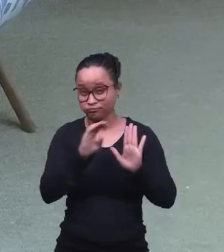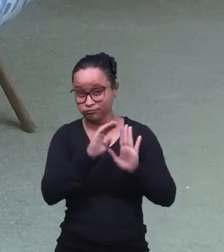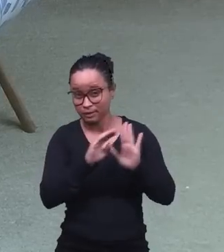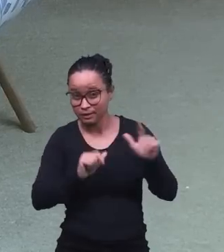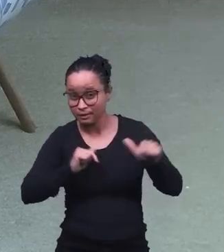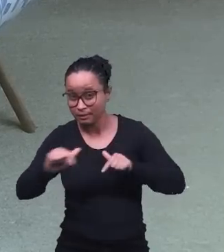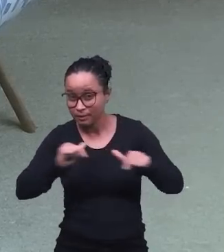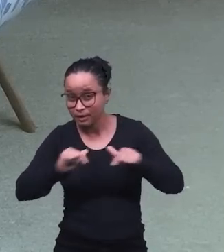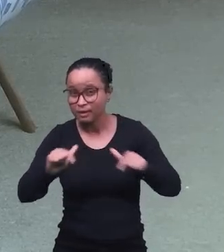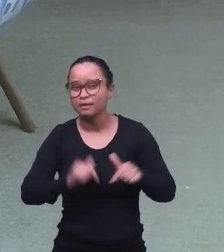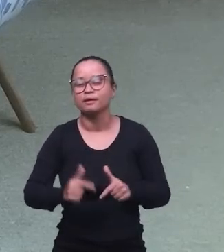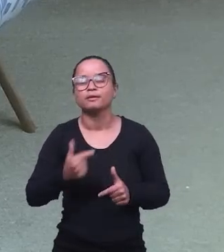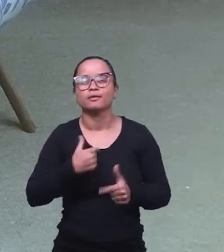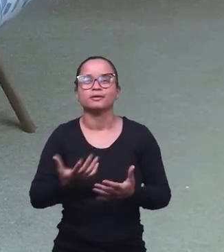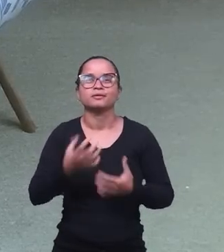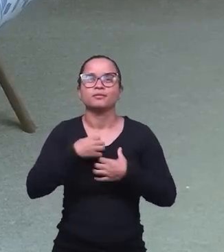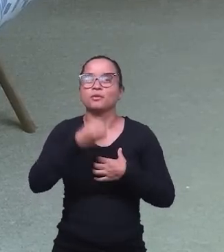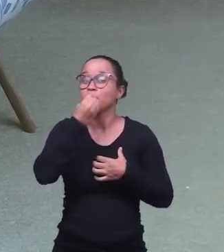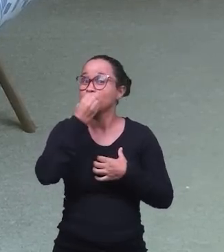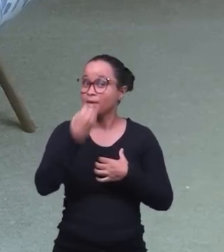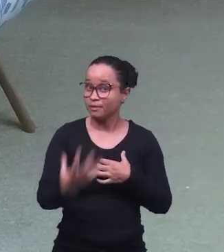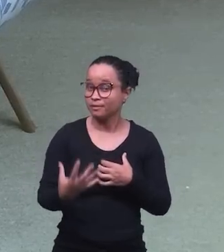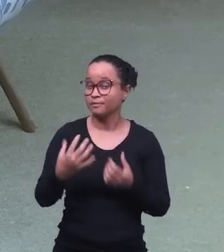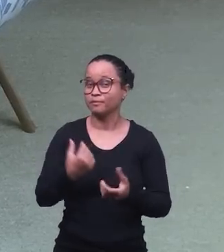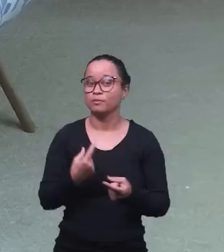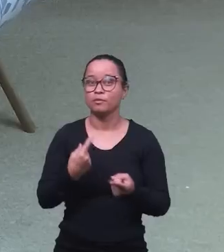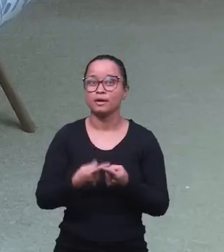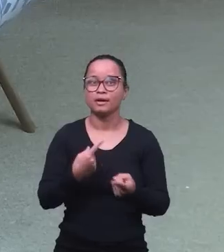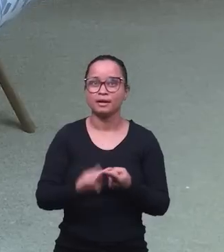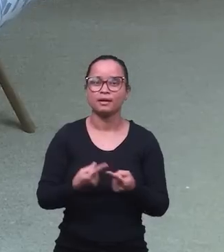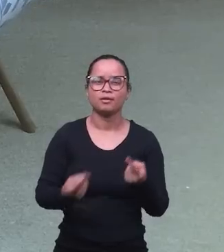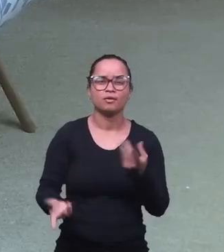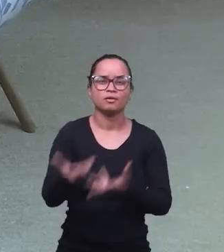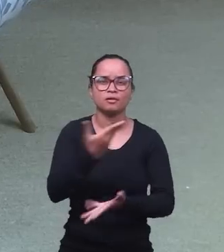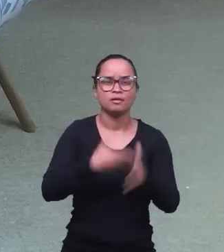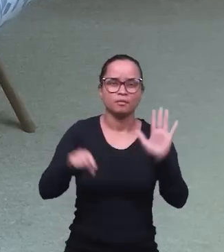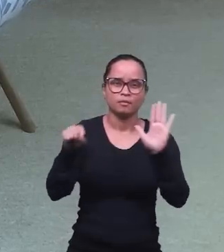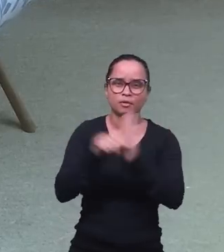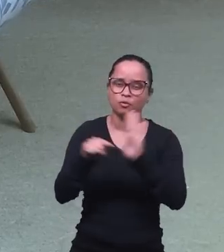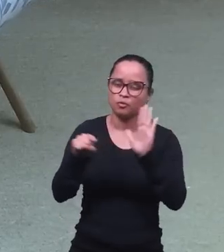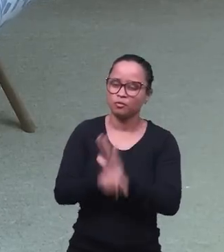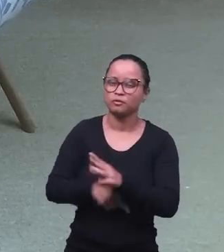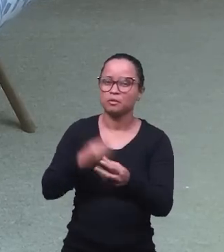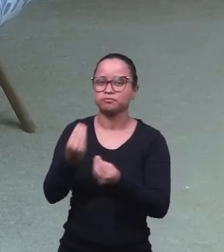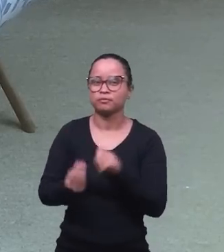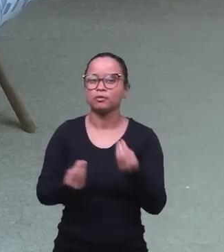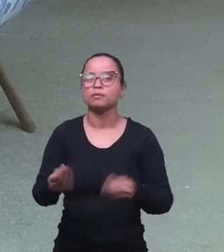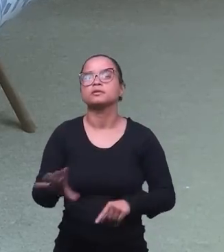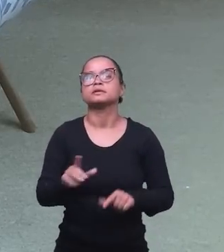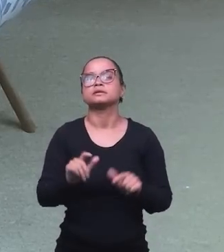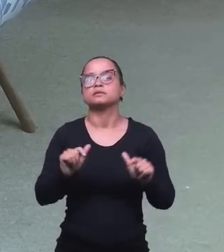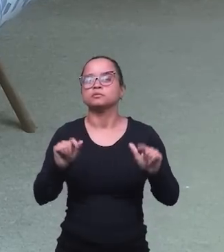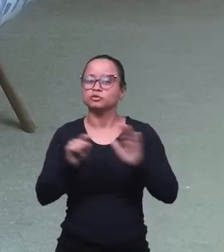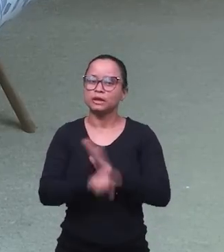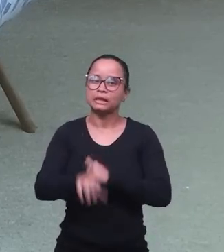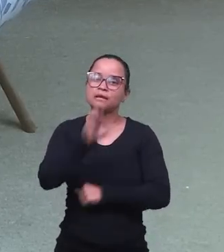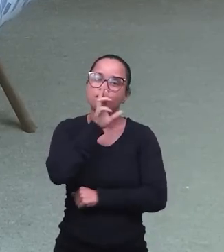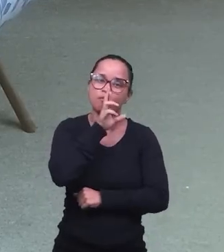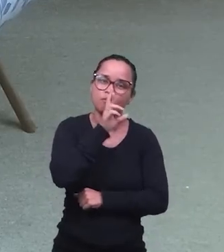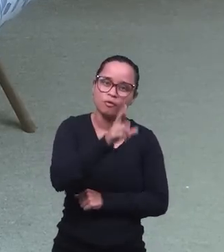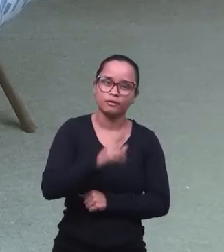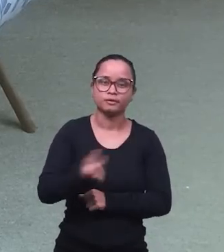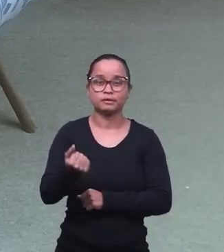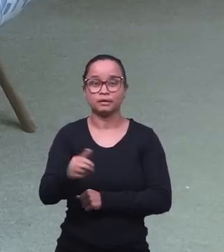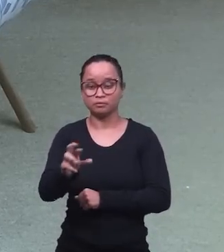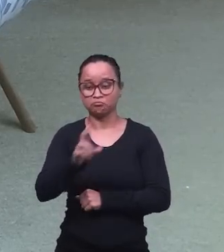programa, esse trabalho nos encanta tanto. Essa dinâmica, as perguntas, como têm sido realizadas, as